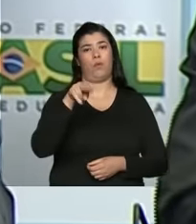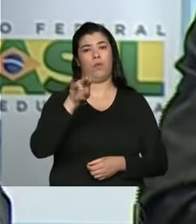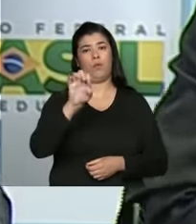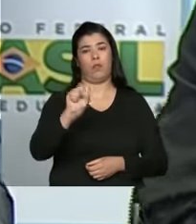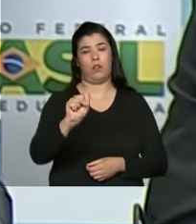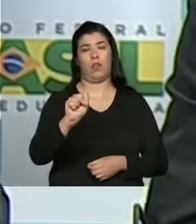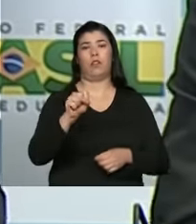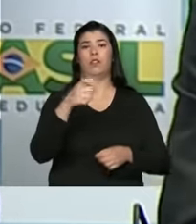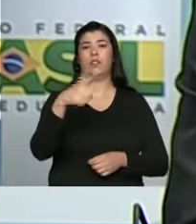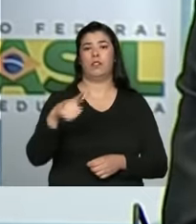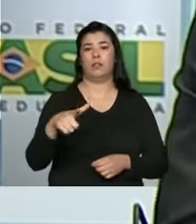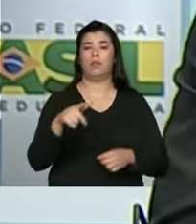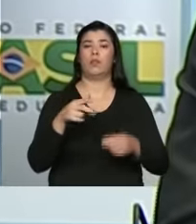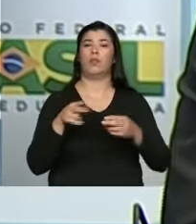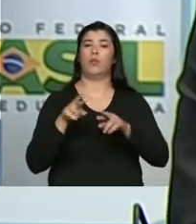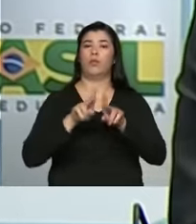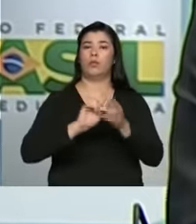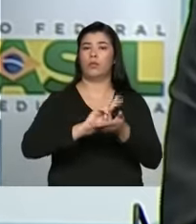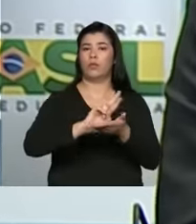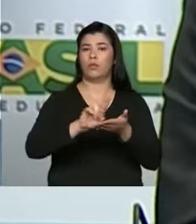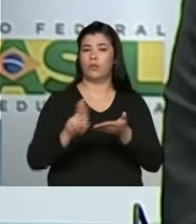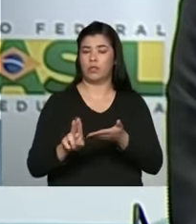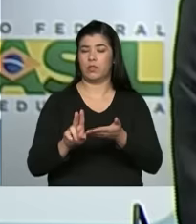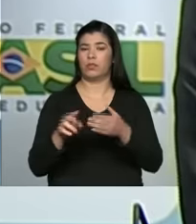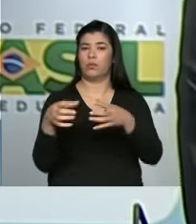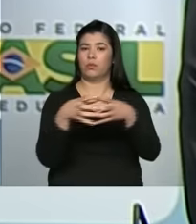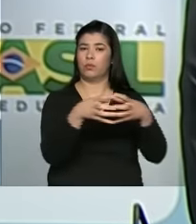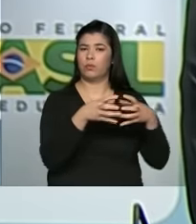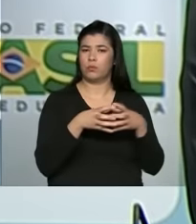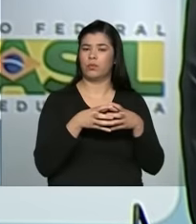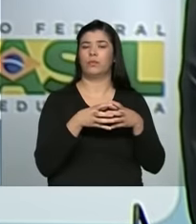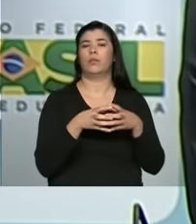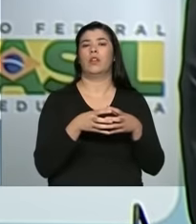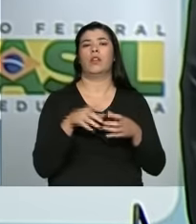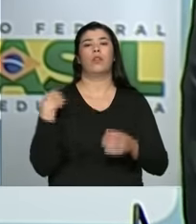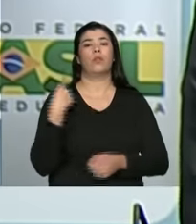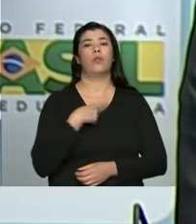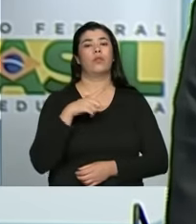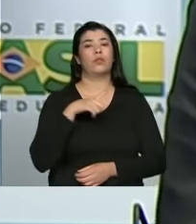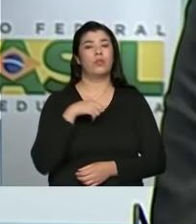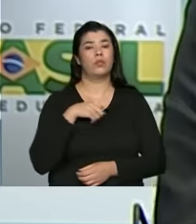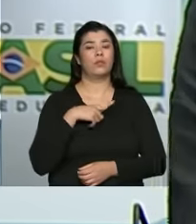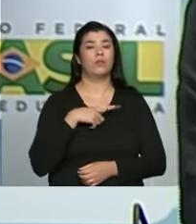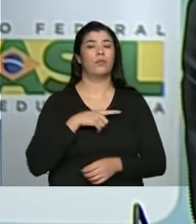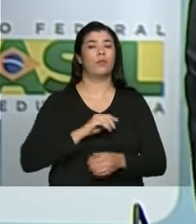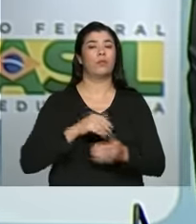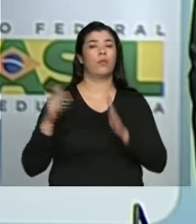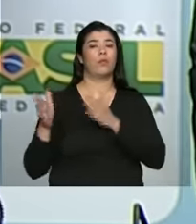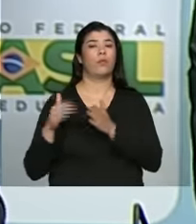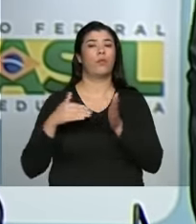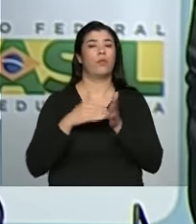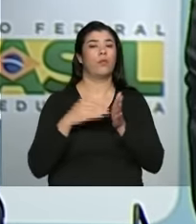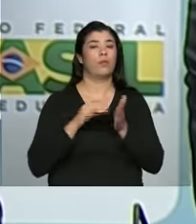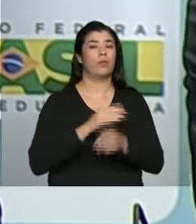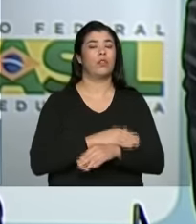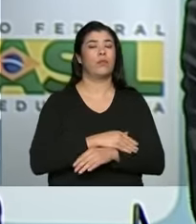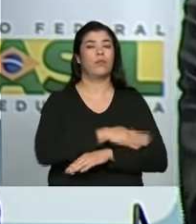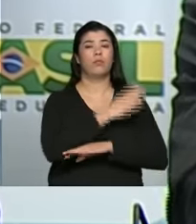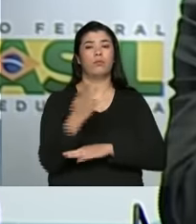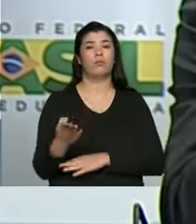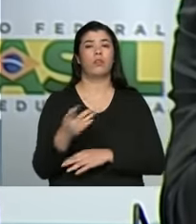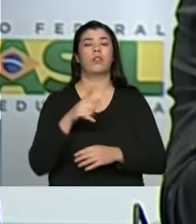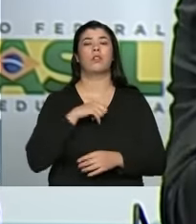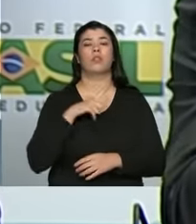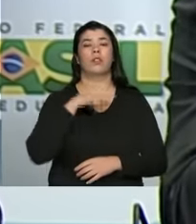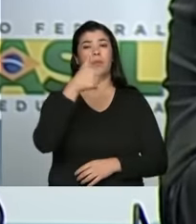atividades nós tínhamos o prazo de 180 dias para conclusão dos trabalhos e hoje exatamente hoje se